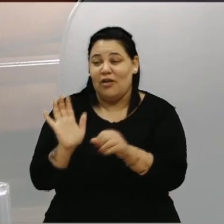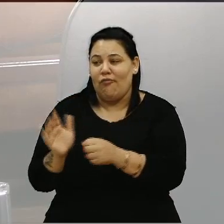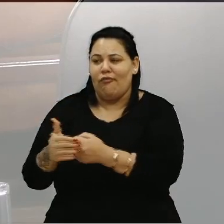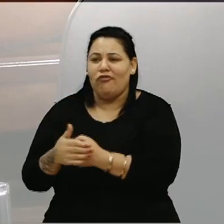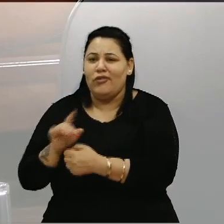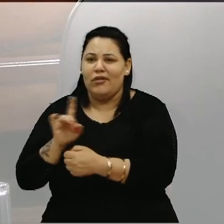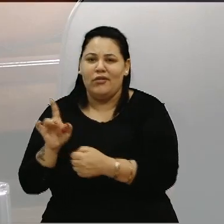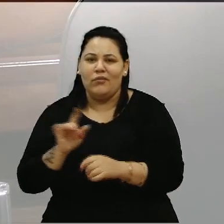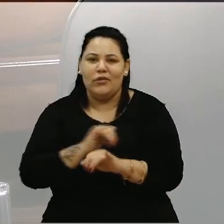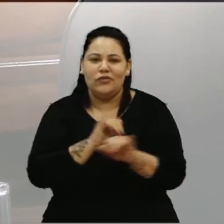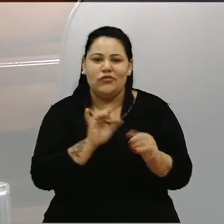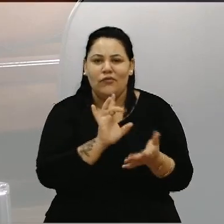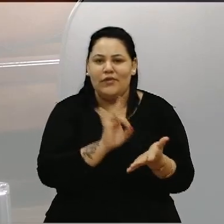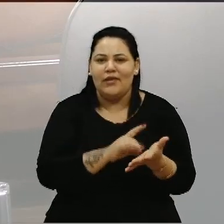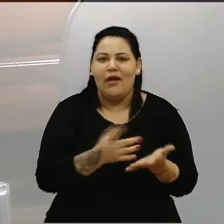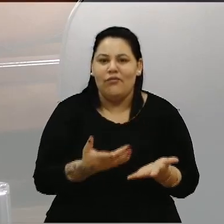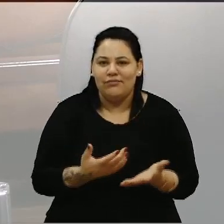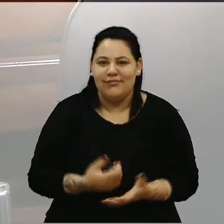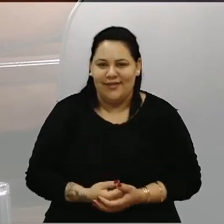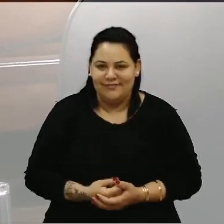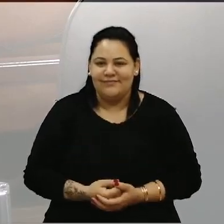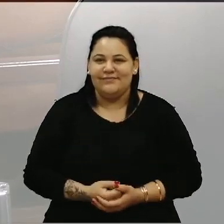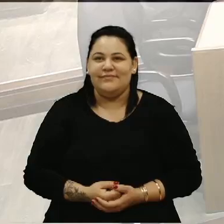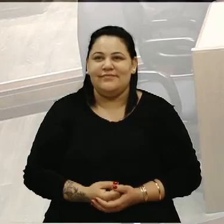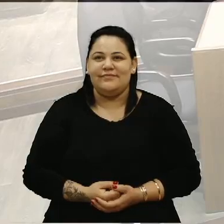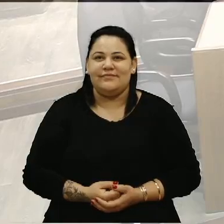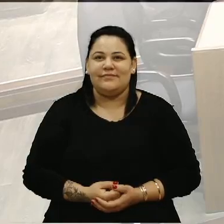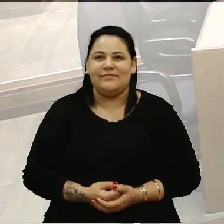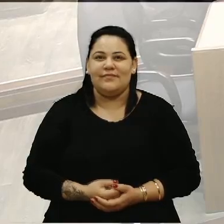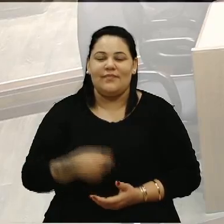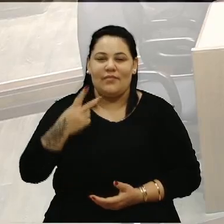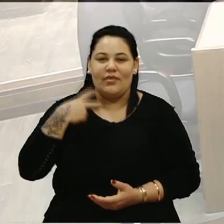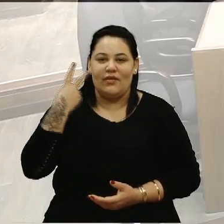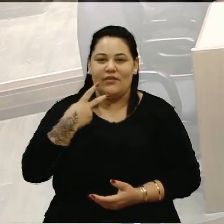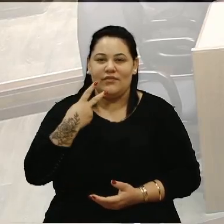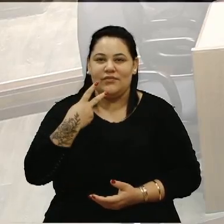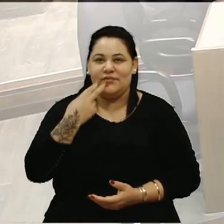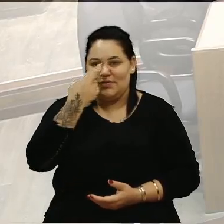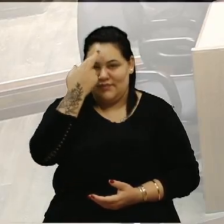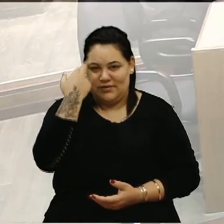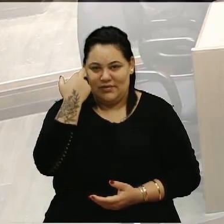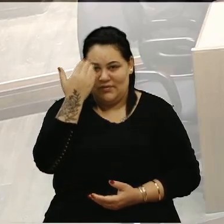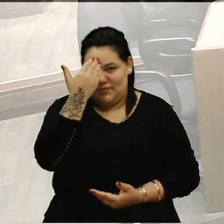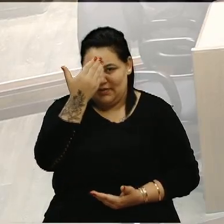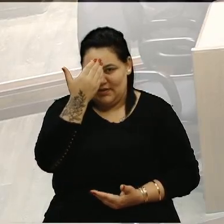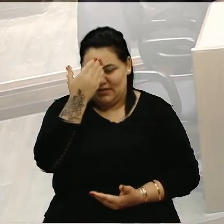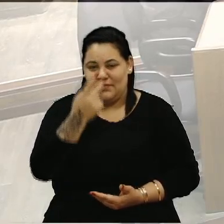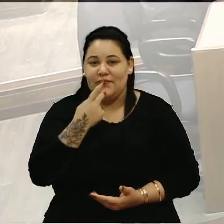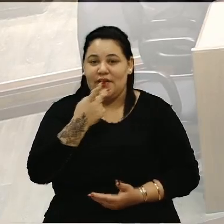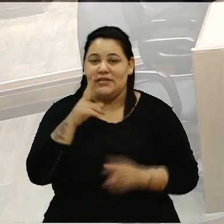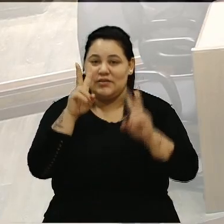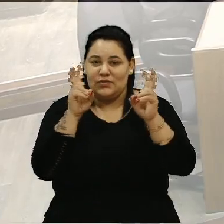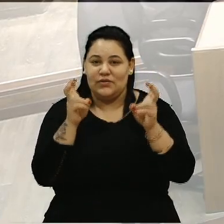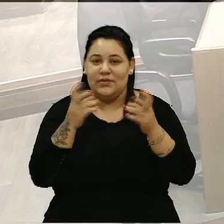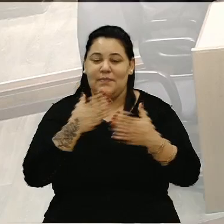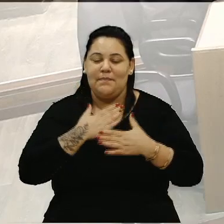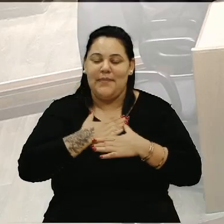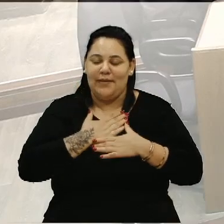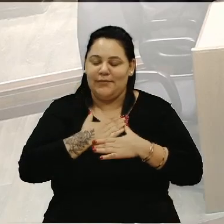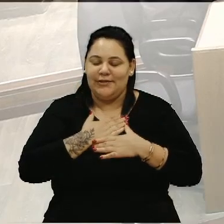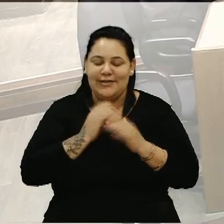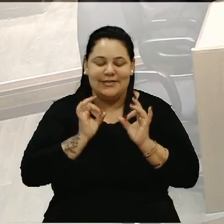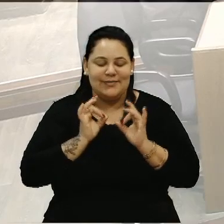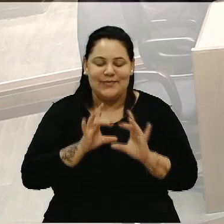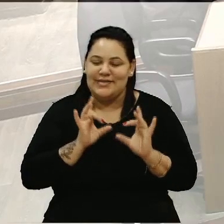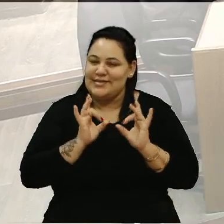maioria das pessoas envolvidas. Essa é a parte, vereador. Vereador Rafael, obrigado por levantar esse tema que para mim, pessoalmente, é muito caro. Permite uma